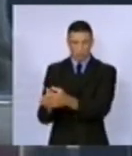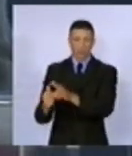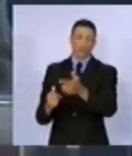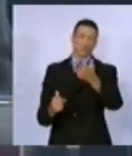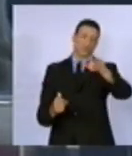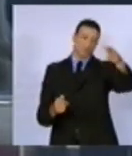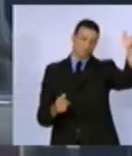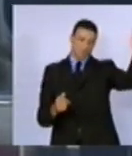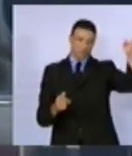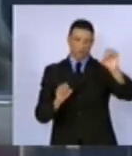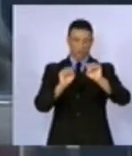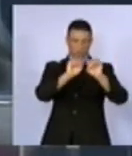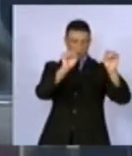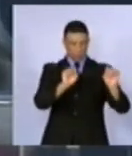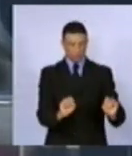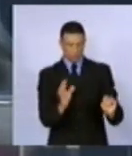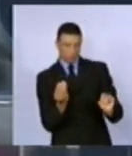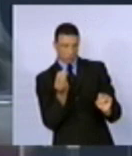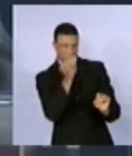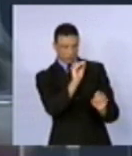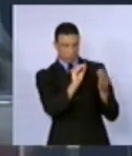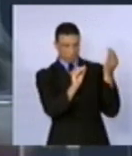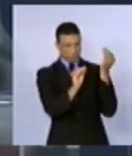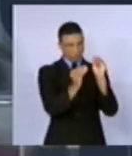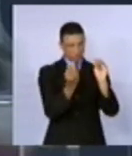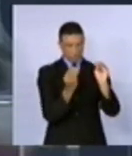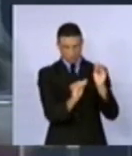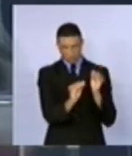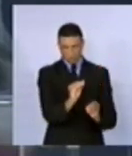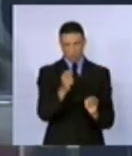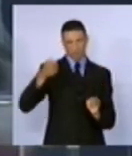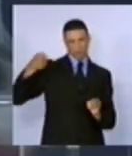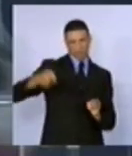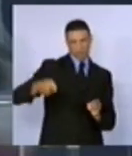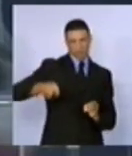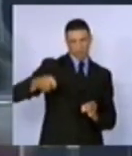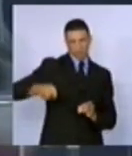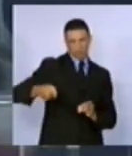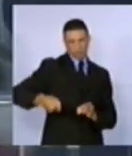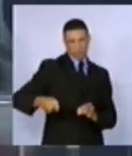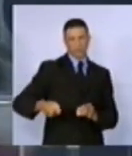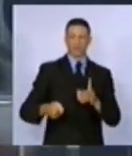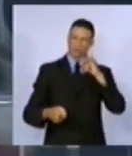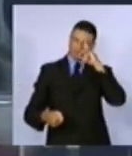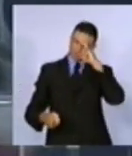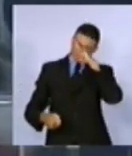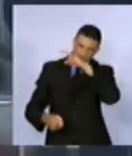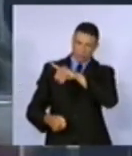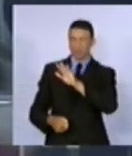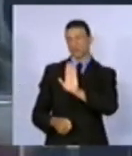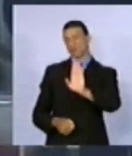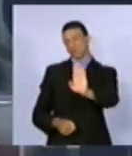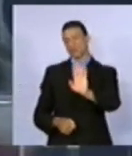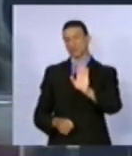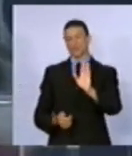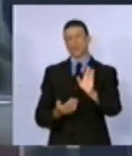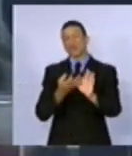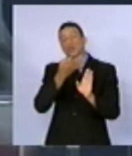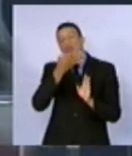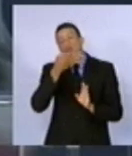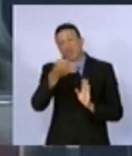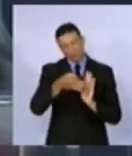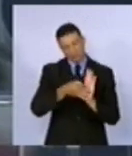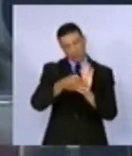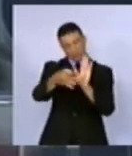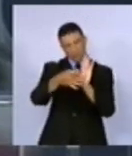referido sistema continua a exercer pressão nesse sistema entretanto não tem sido considerado quando